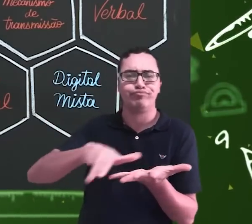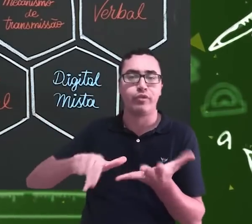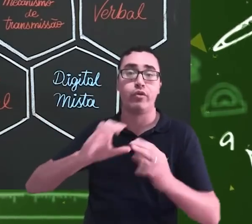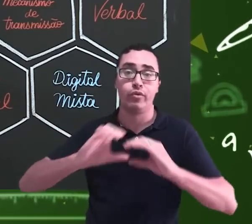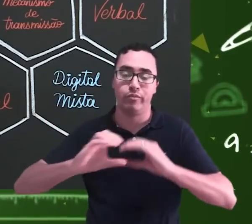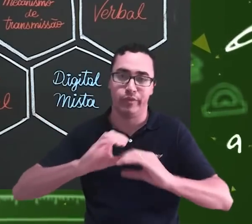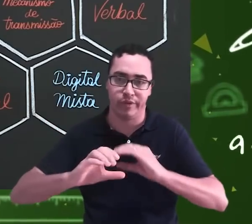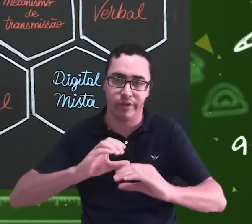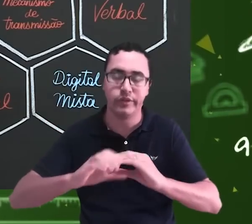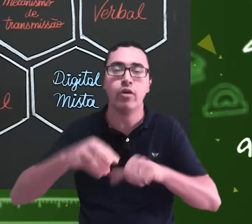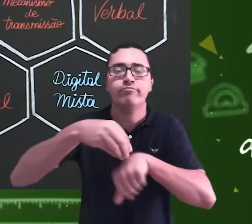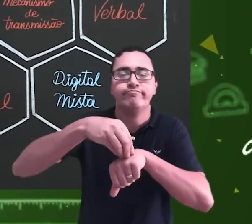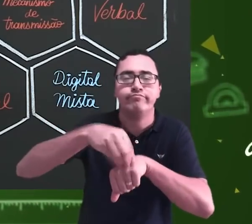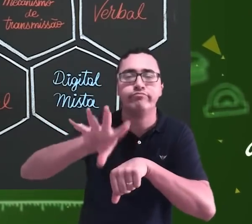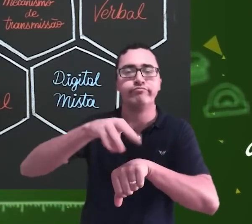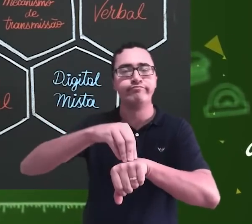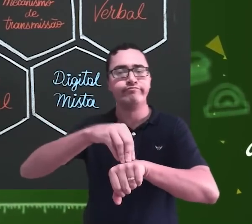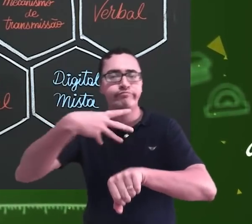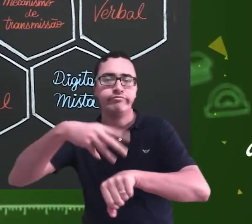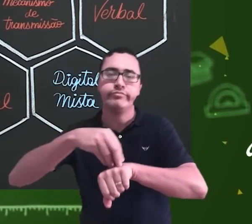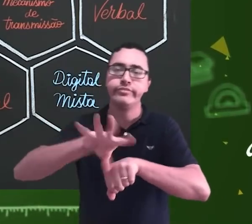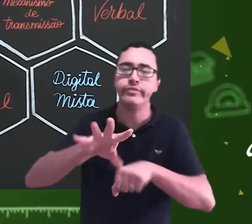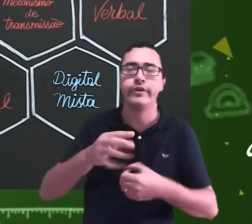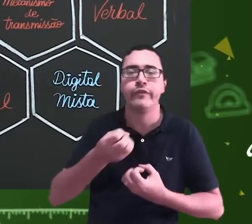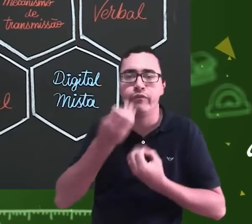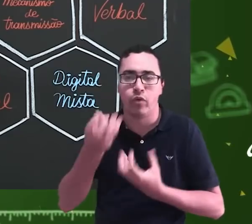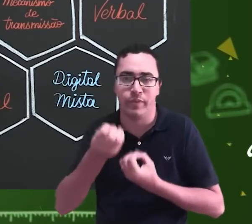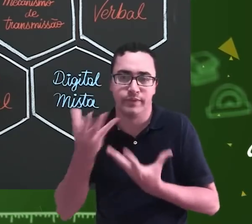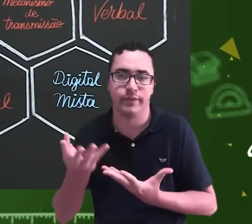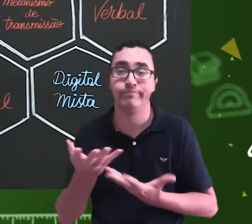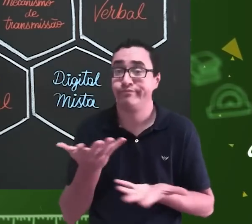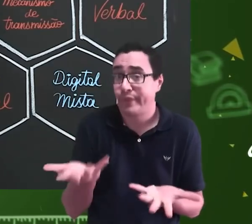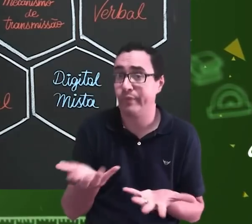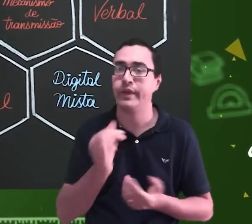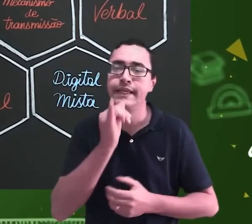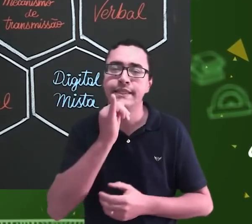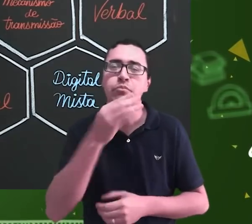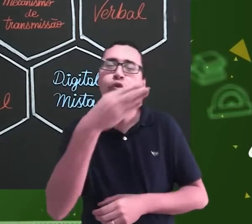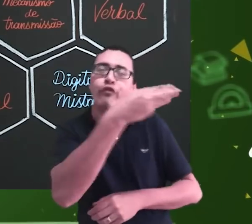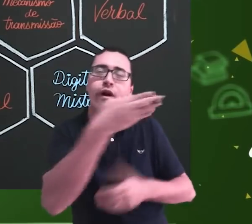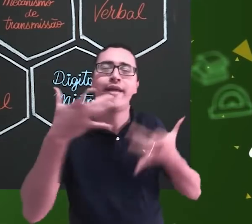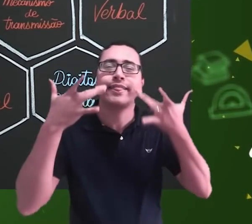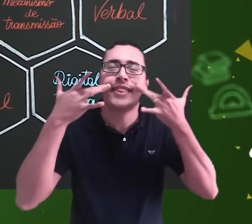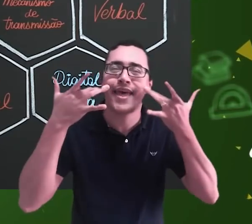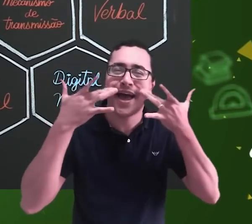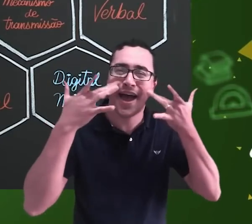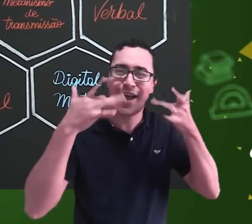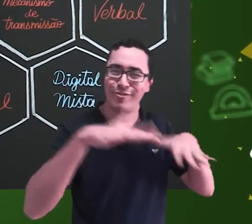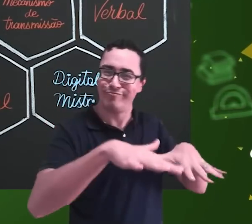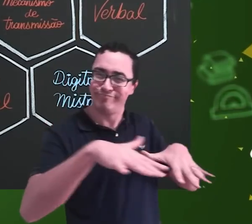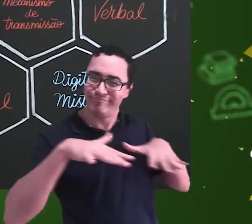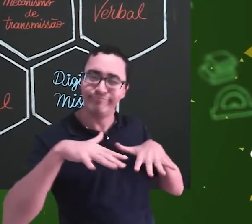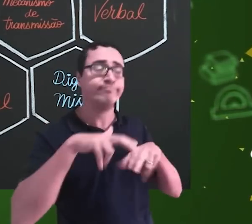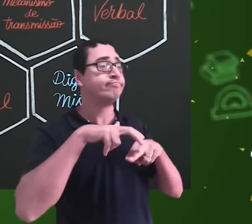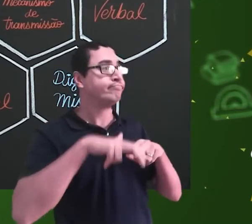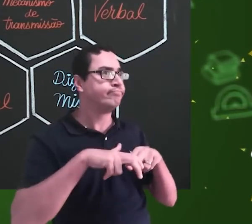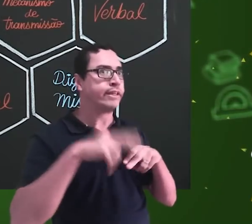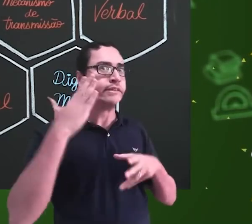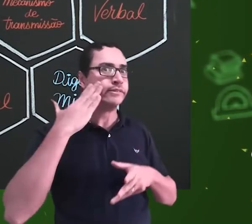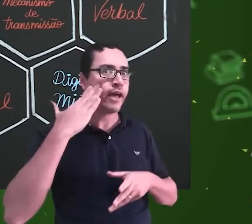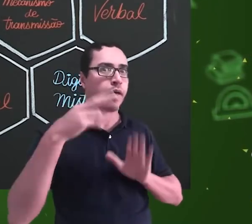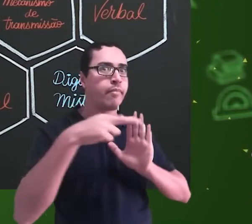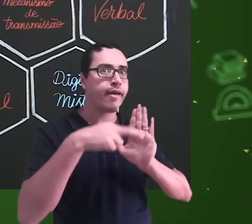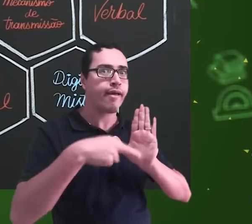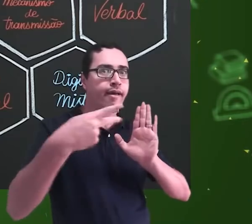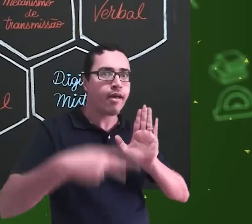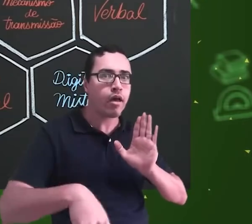Um mecanismo de transmissão de informações. Então, quando você, por exemplo, vai ao teatro, você domina um código, né? Você não pode usar o celular,